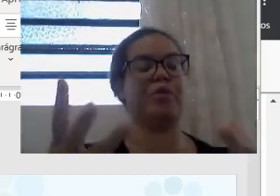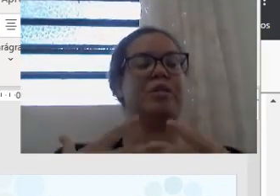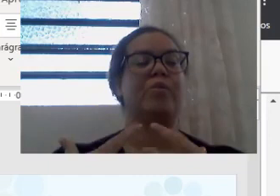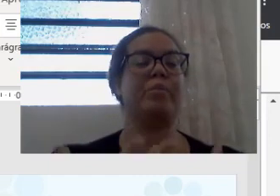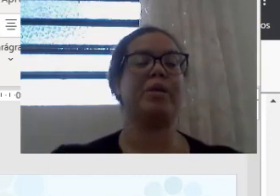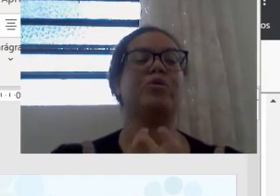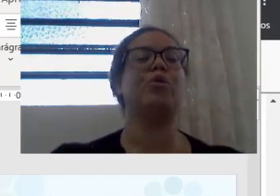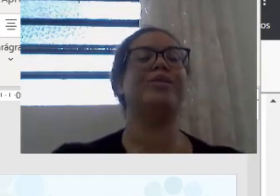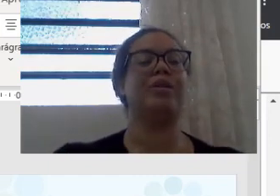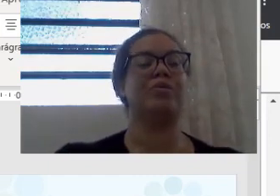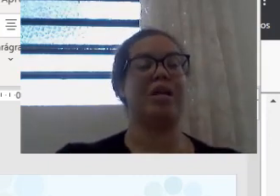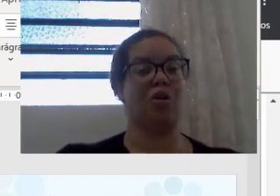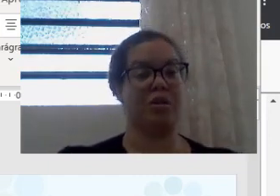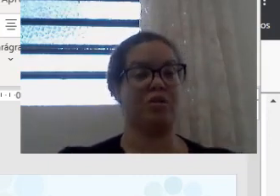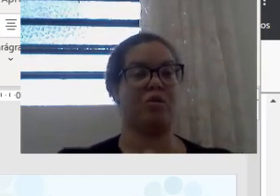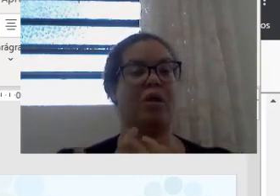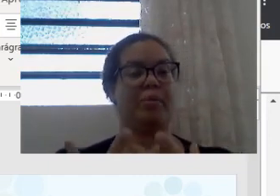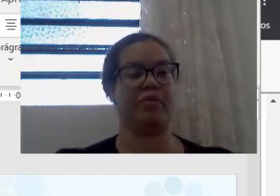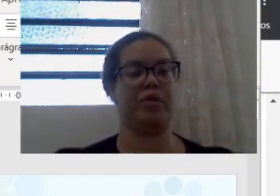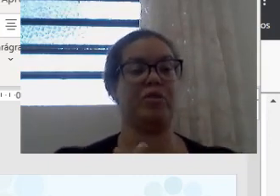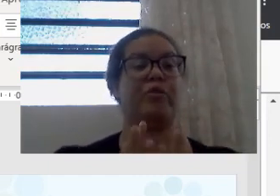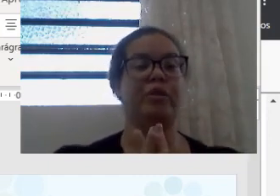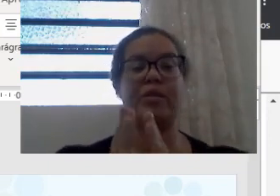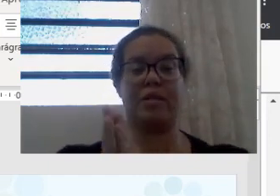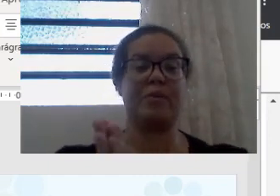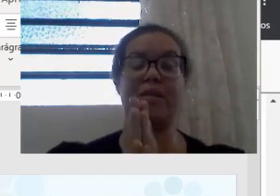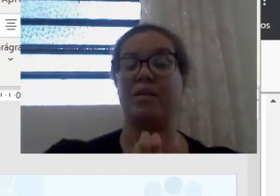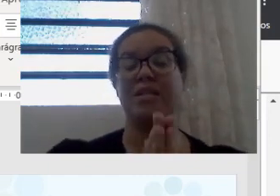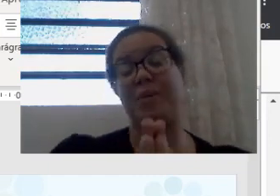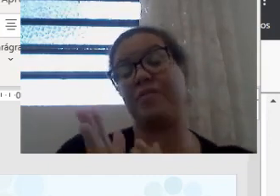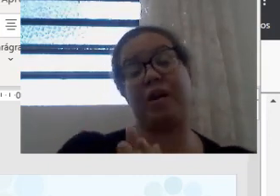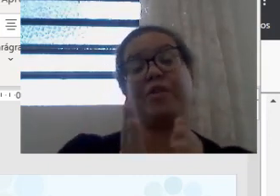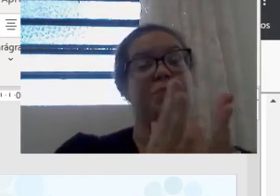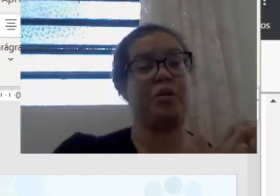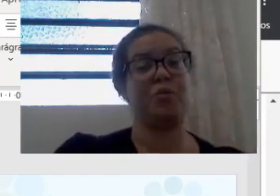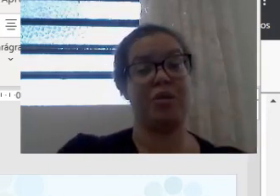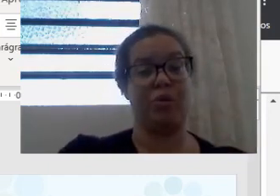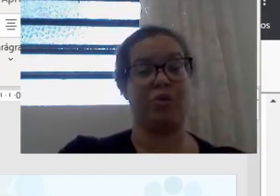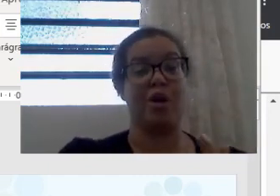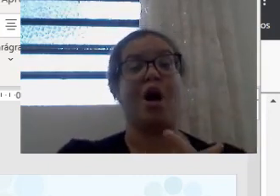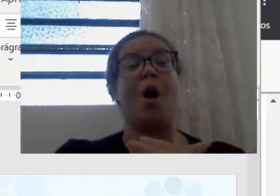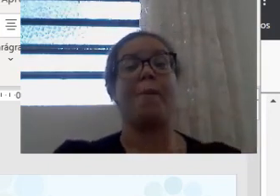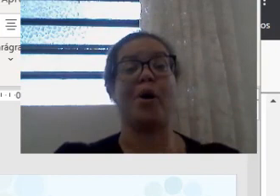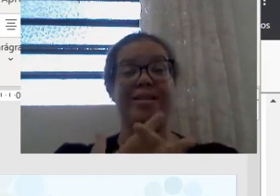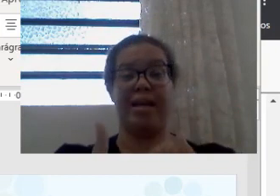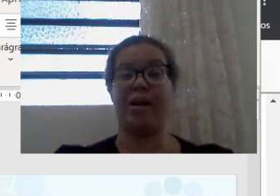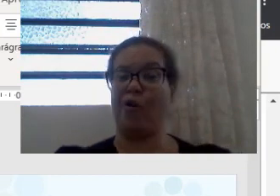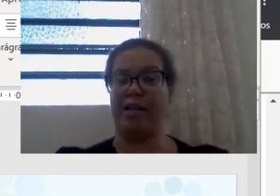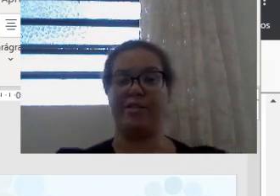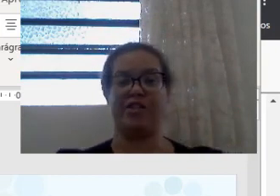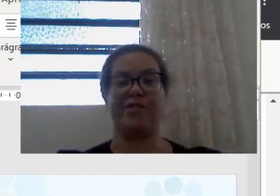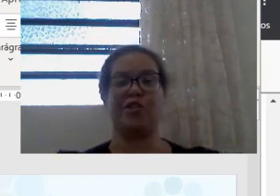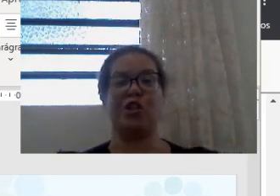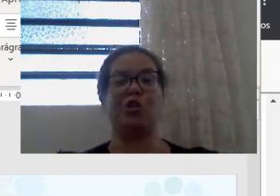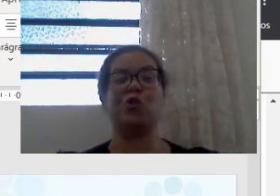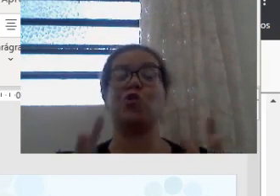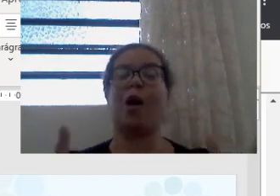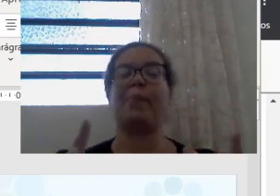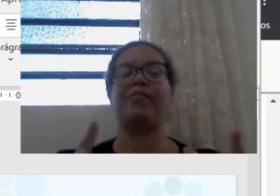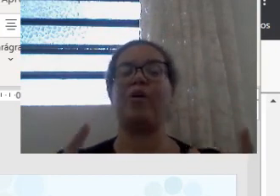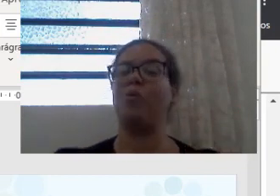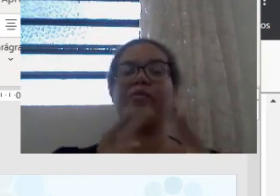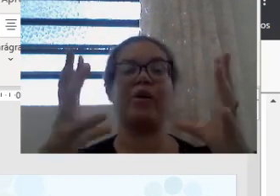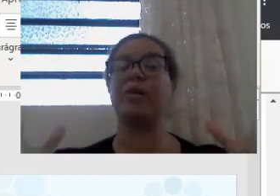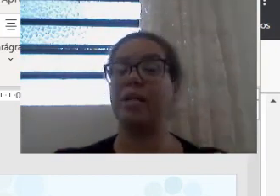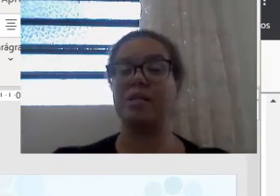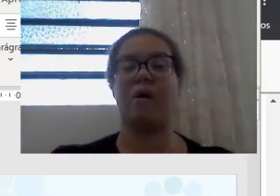os professores estão encaminhando roteiros da nossa escola para vocês, estou falando assim especificamente para os meus alunos. Pode ser que alguém esteja assistindo